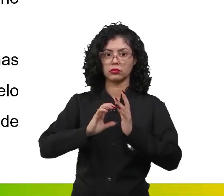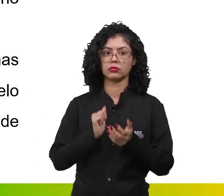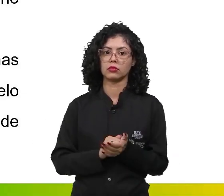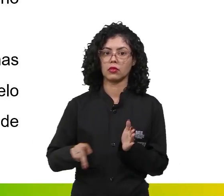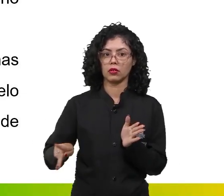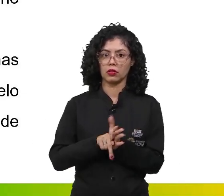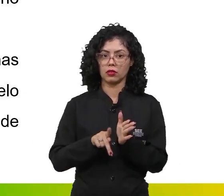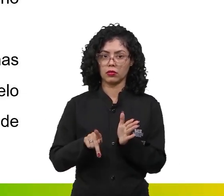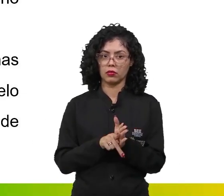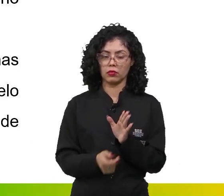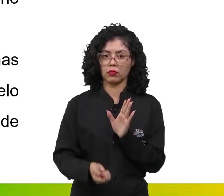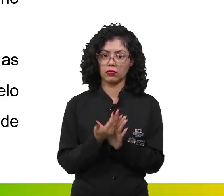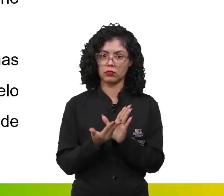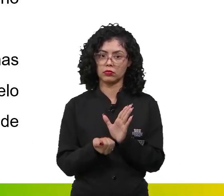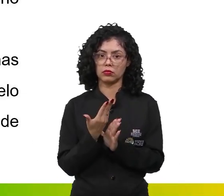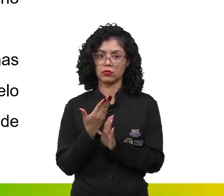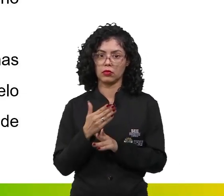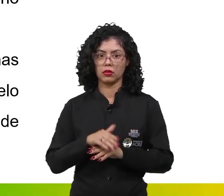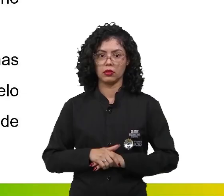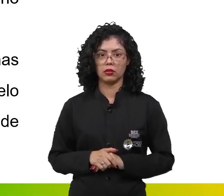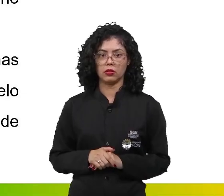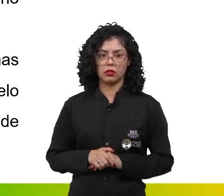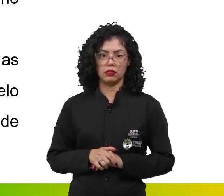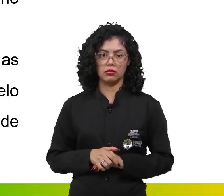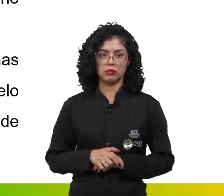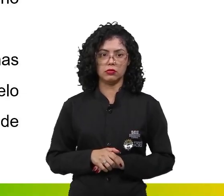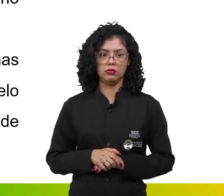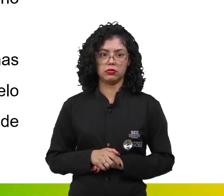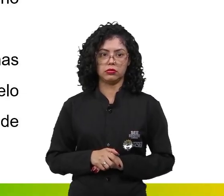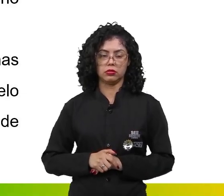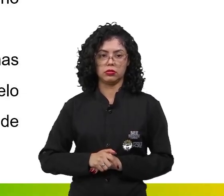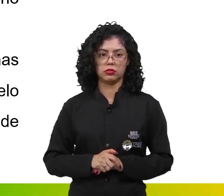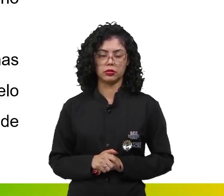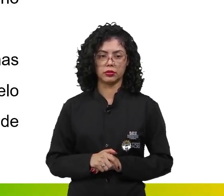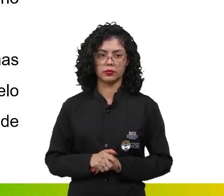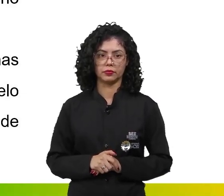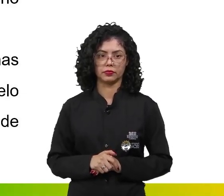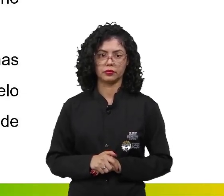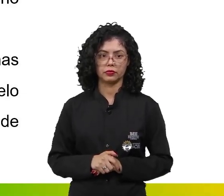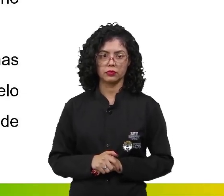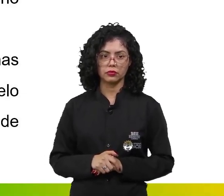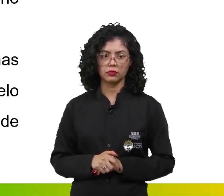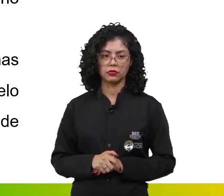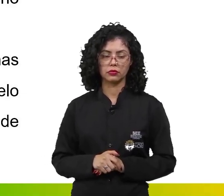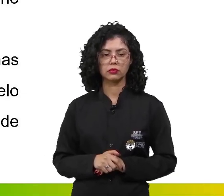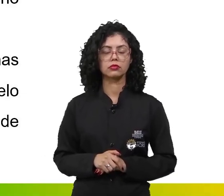e eram eles os proprietários de terras produtivas.